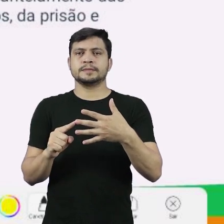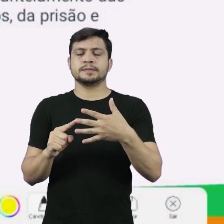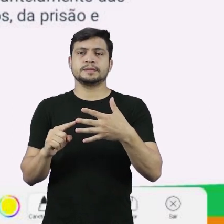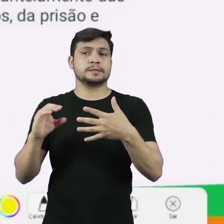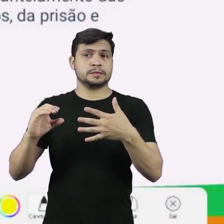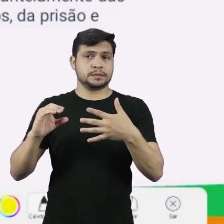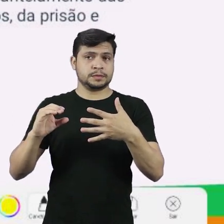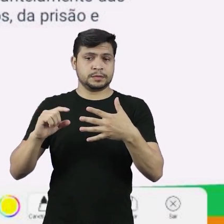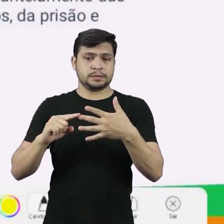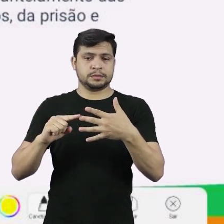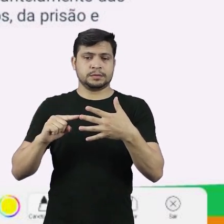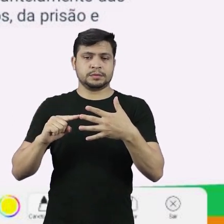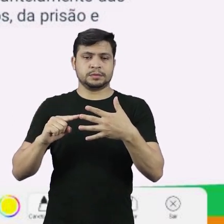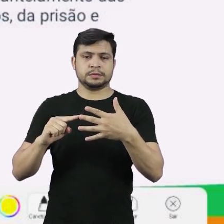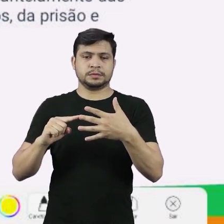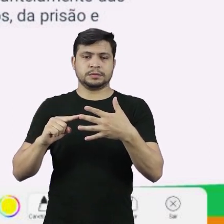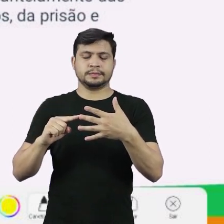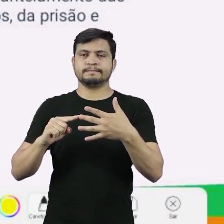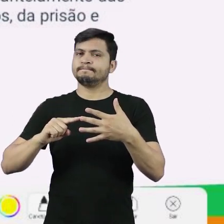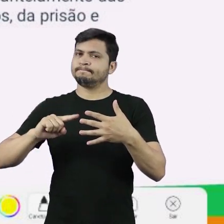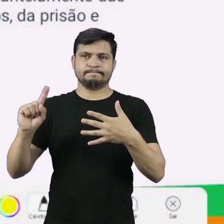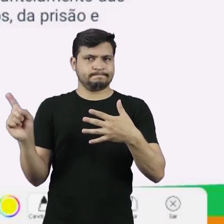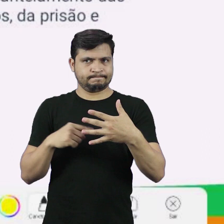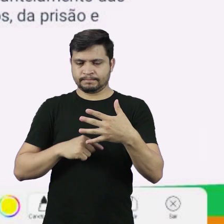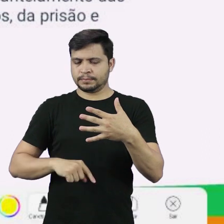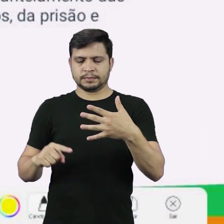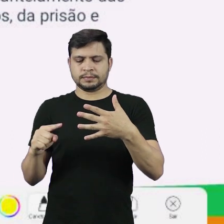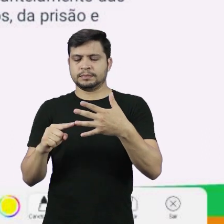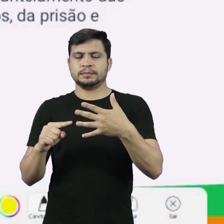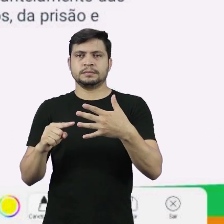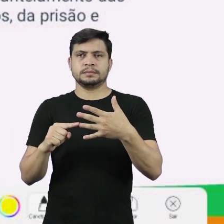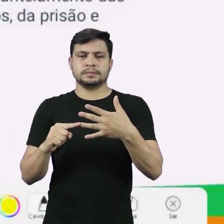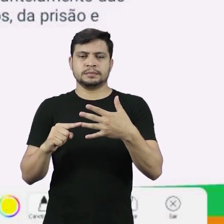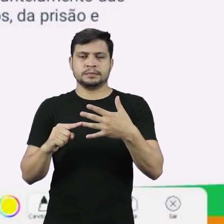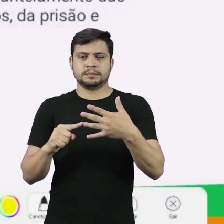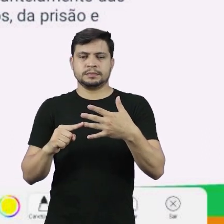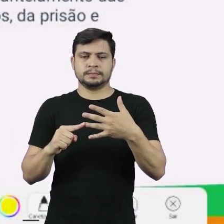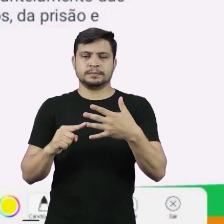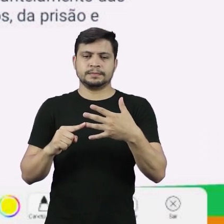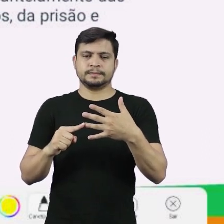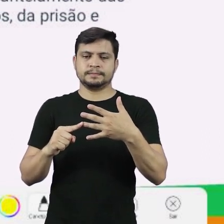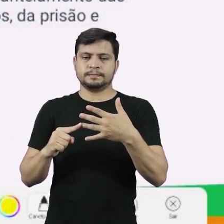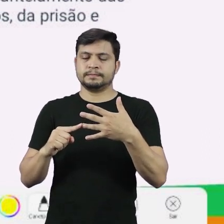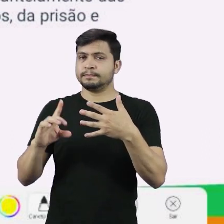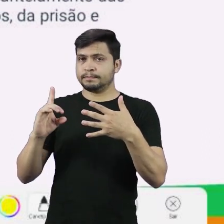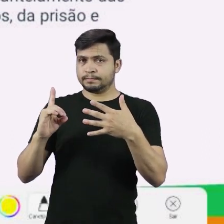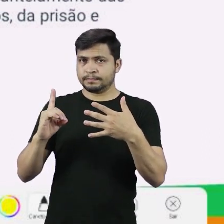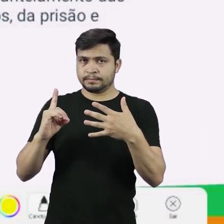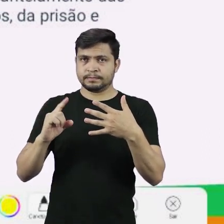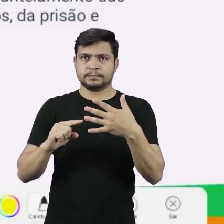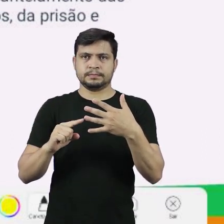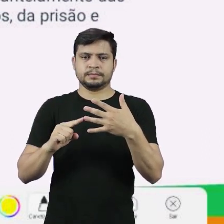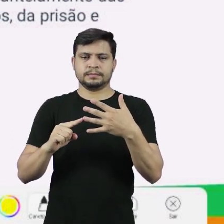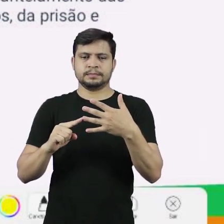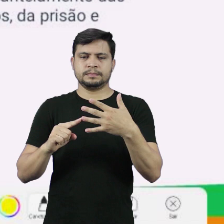as afirmativas 1 e 4 estão corretas, já vimos que são 3. E o item D, apenas as afirmativas 1, 3